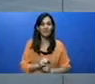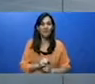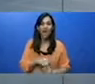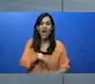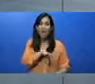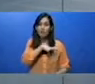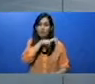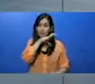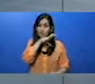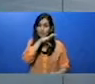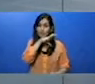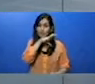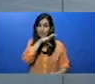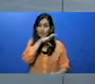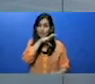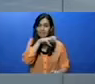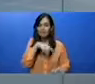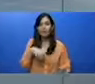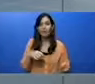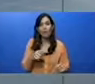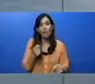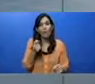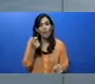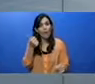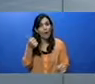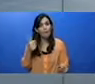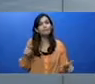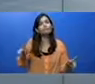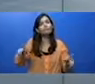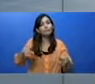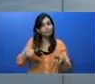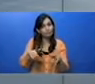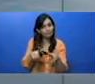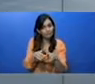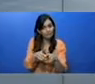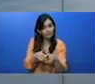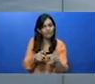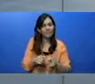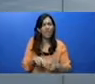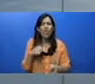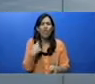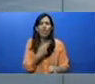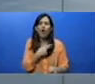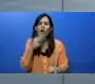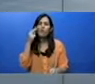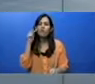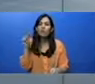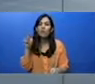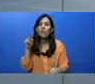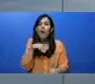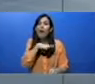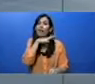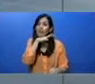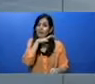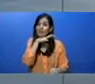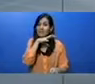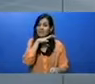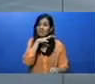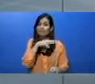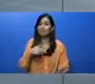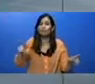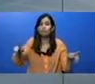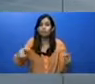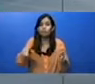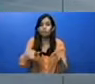Animais ameaçados de extinção. No módulo anterior, nós já vimos um pouquinho sobre esses animais ameaçados de